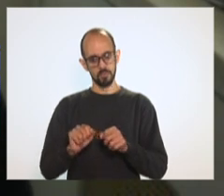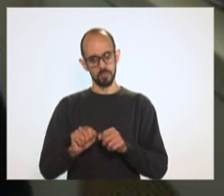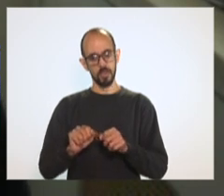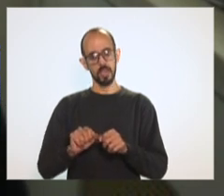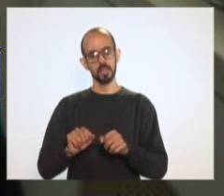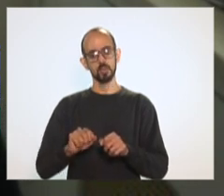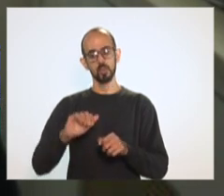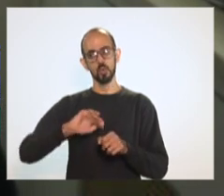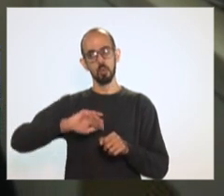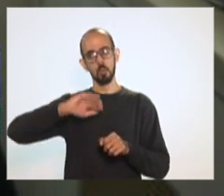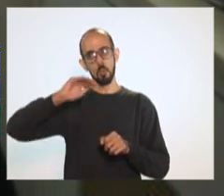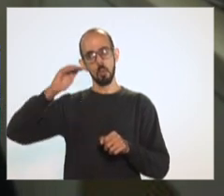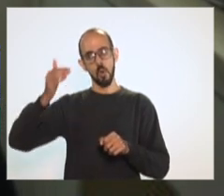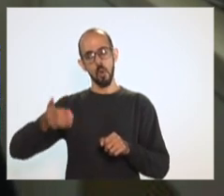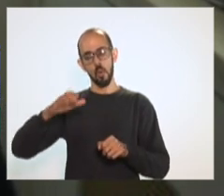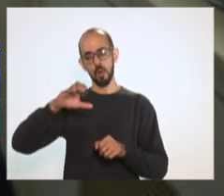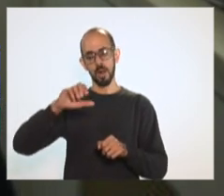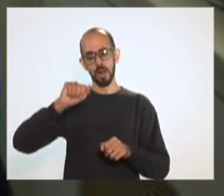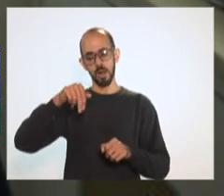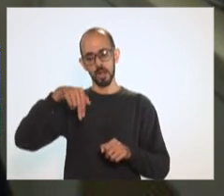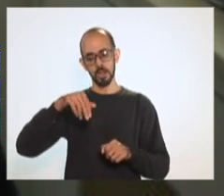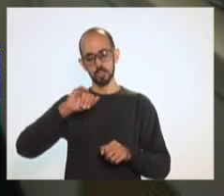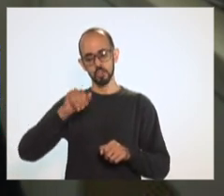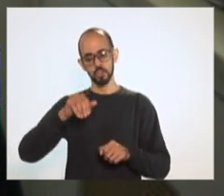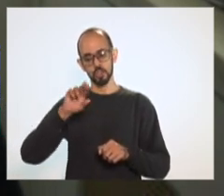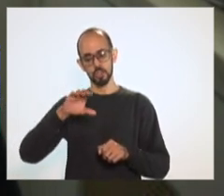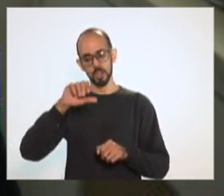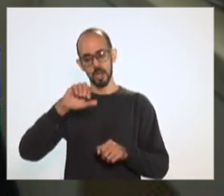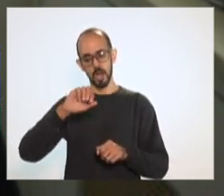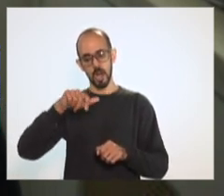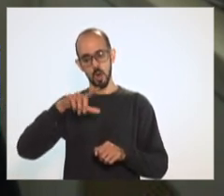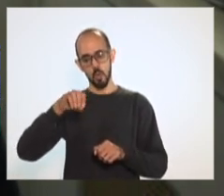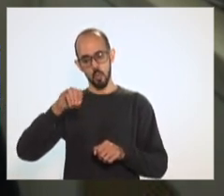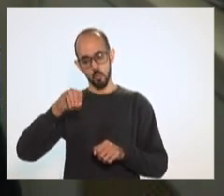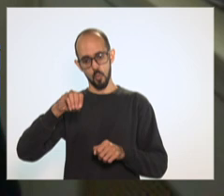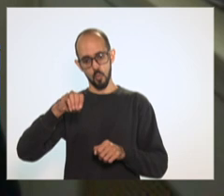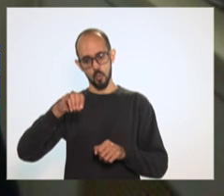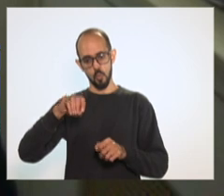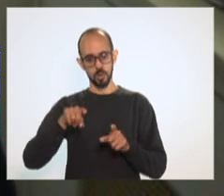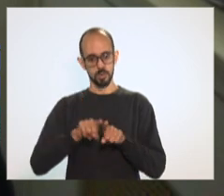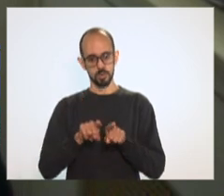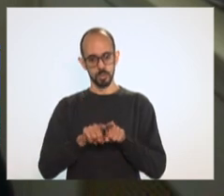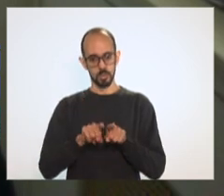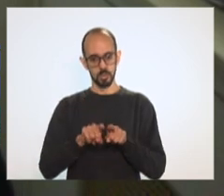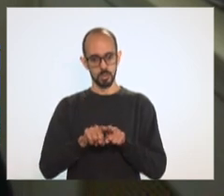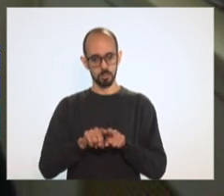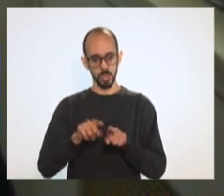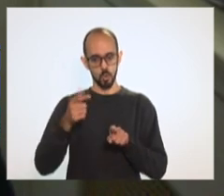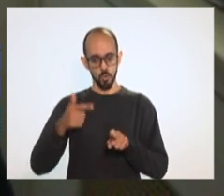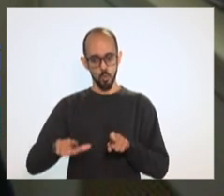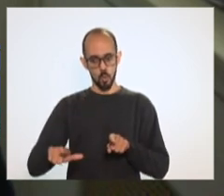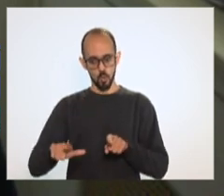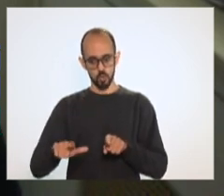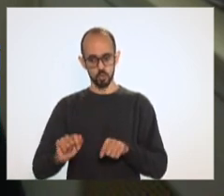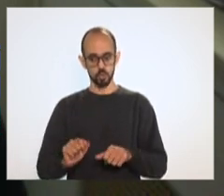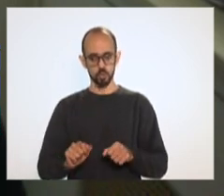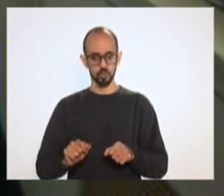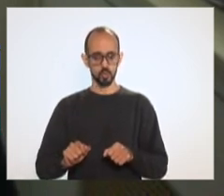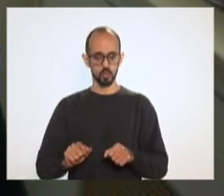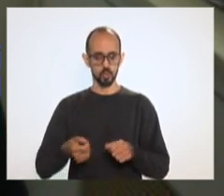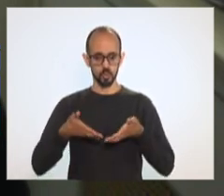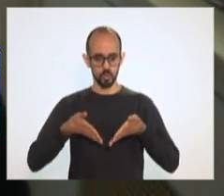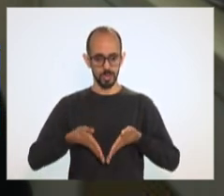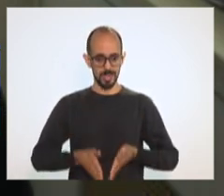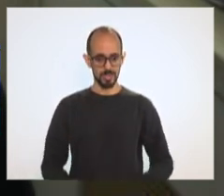fazer um outro circuito no berço do nascimento da cidade que é o